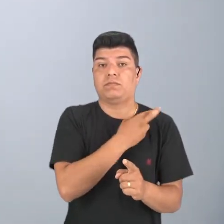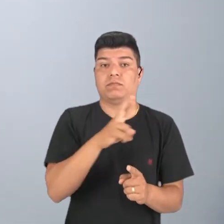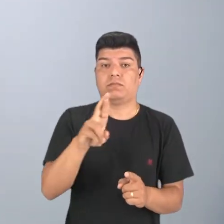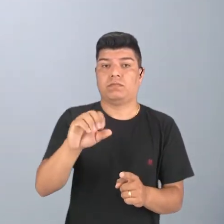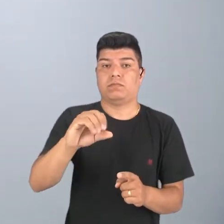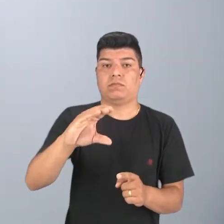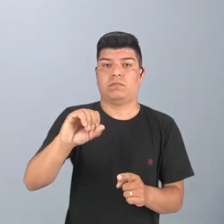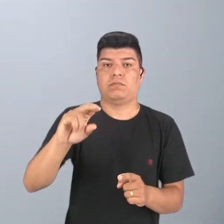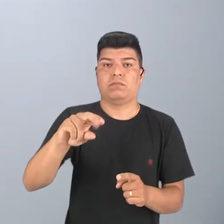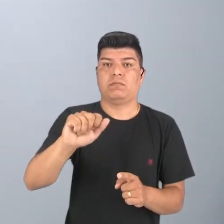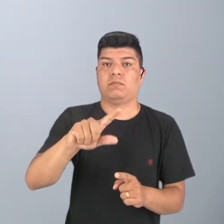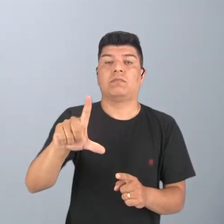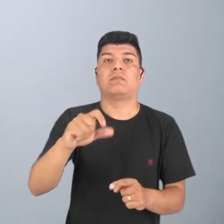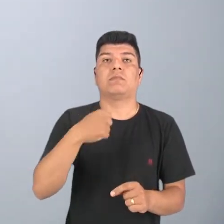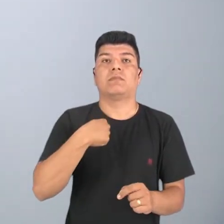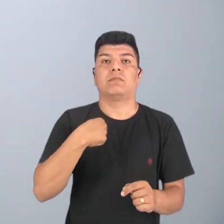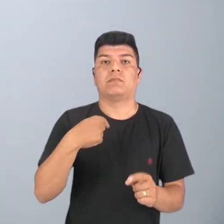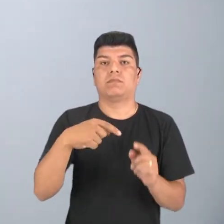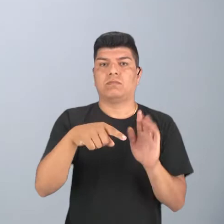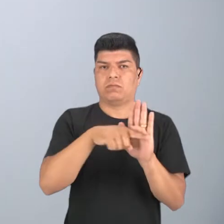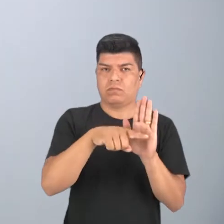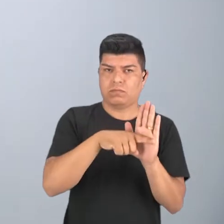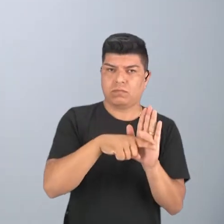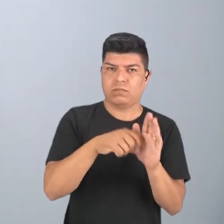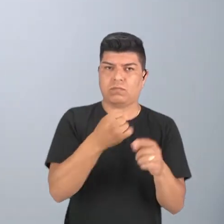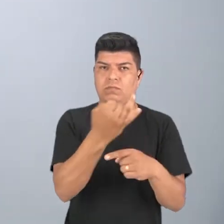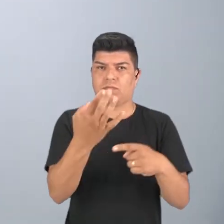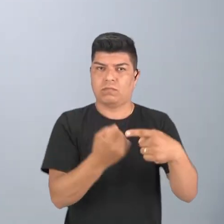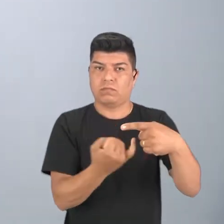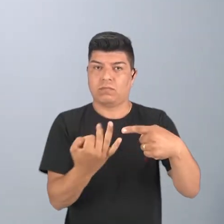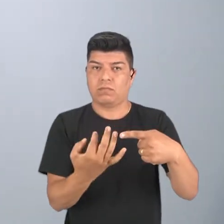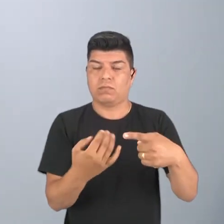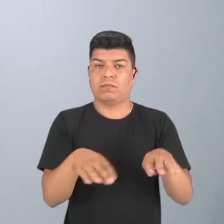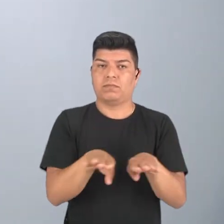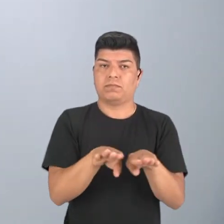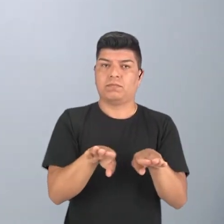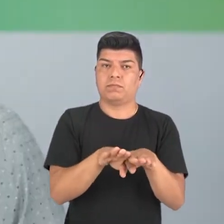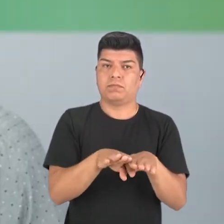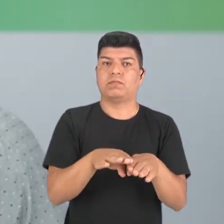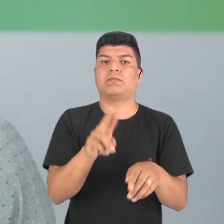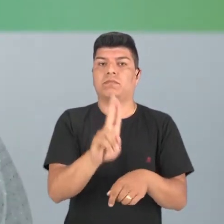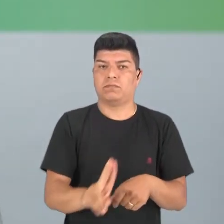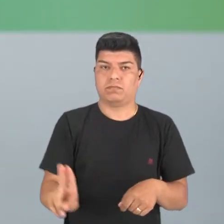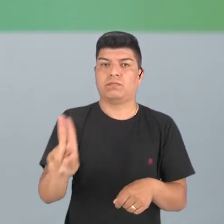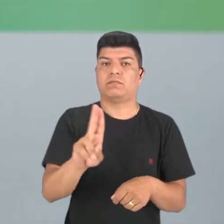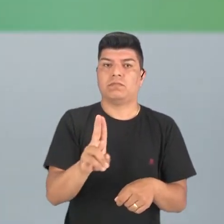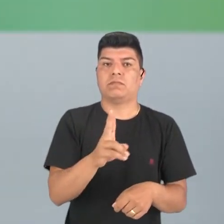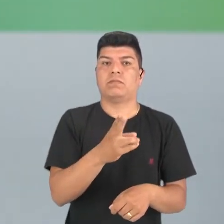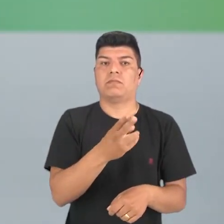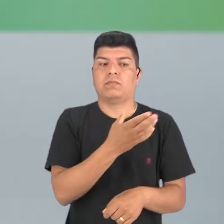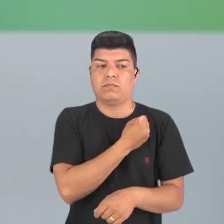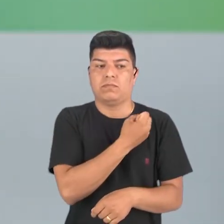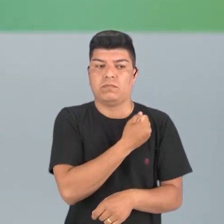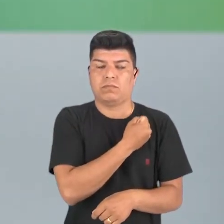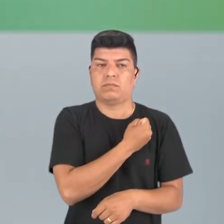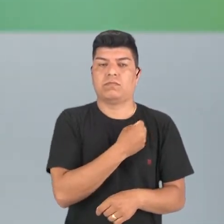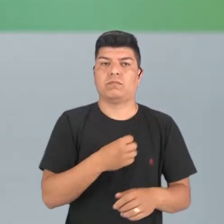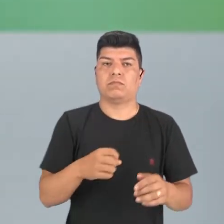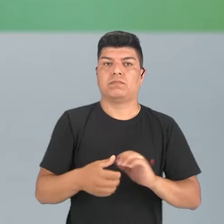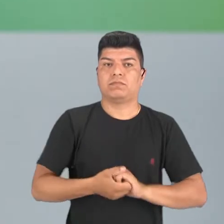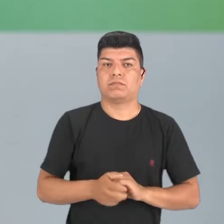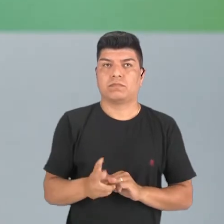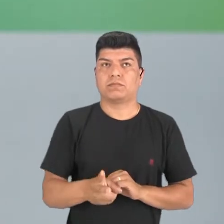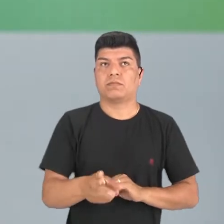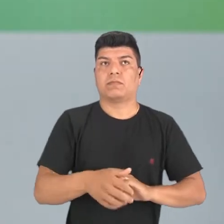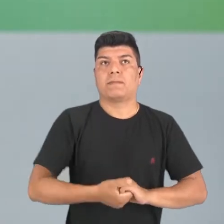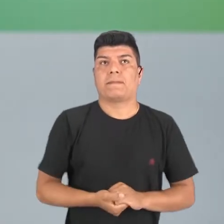somente somar frações ou subtrair frações, é também trabalhar com decimais finitos, ok? Então, vamos aqui